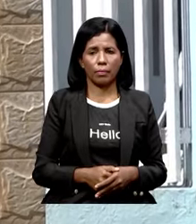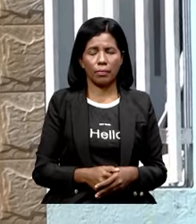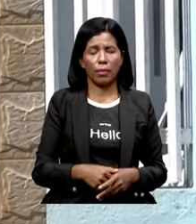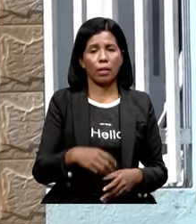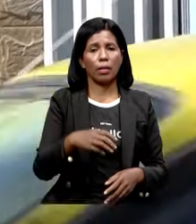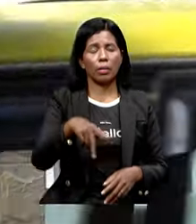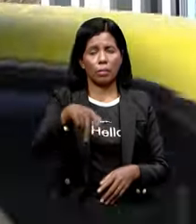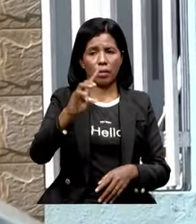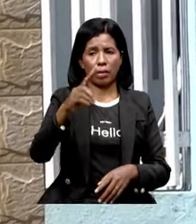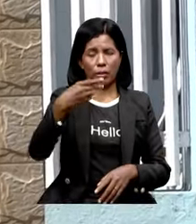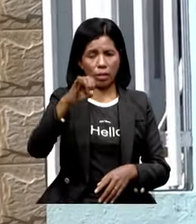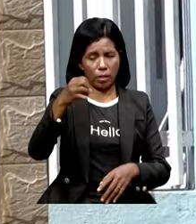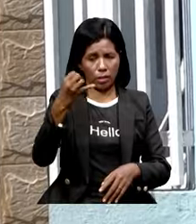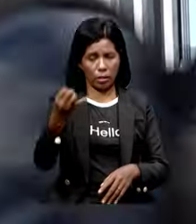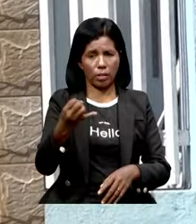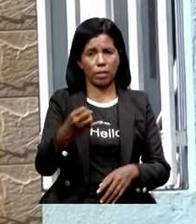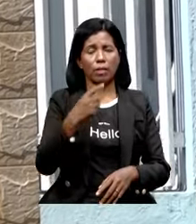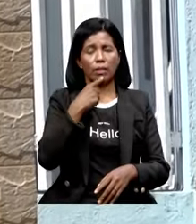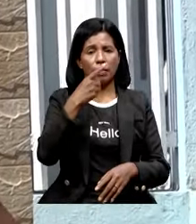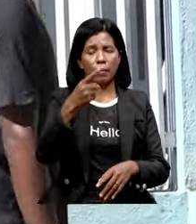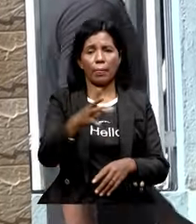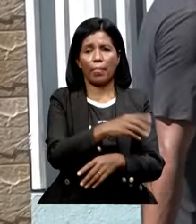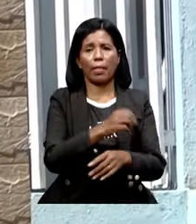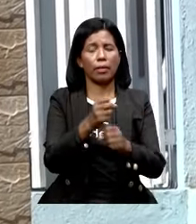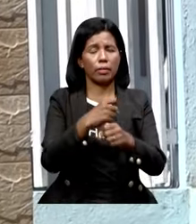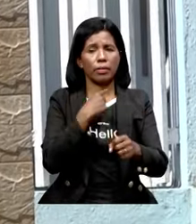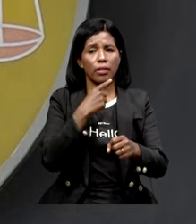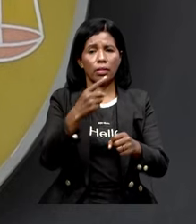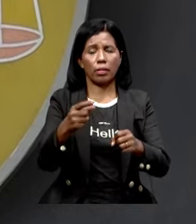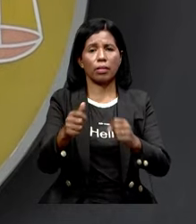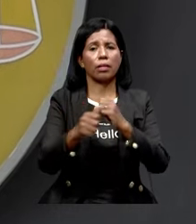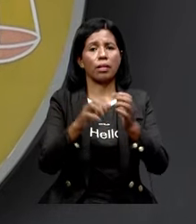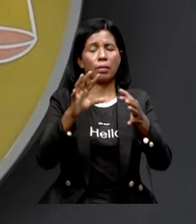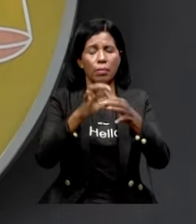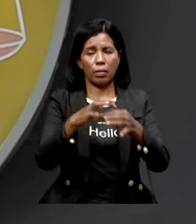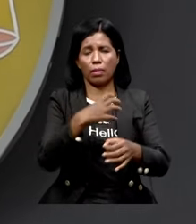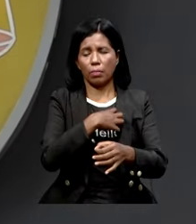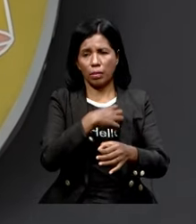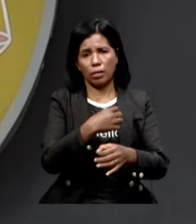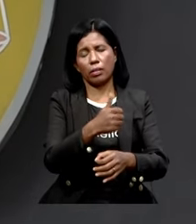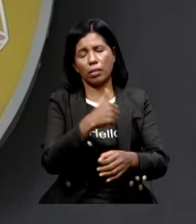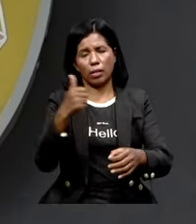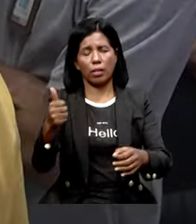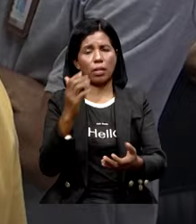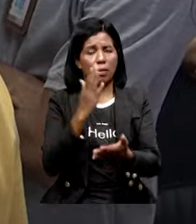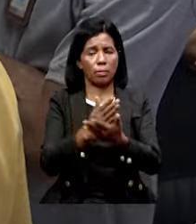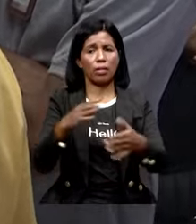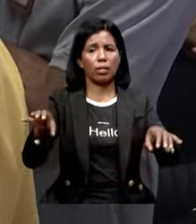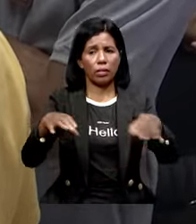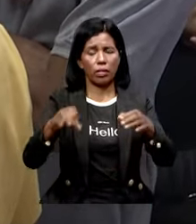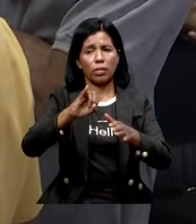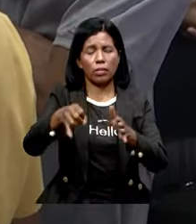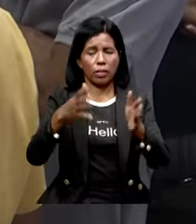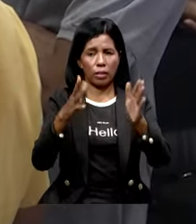Provedoria de Direitos Humanos na Justiça, KPDH Zota, lamenta o acto membro Penitele Balung, nebe limita serviço